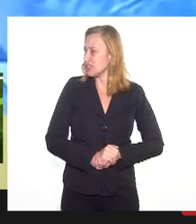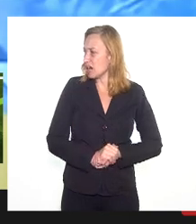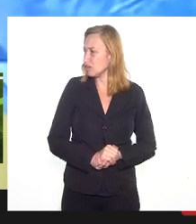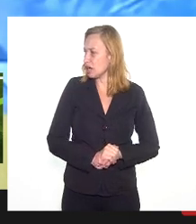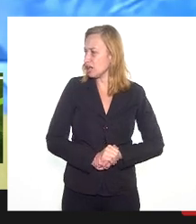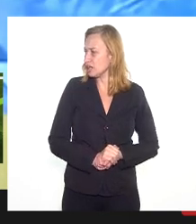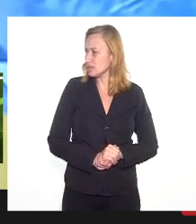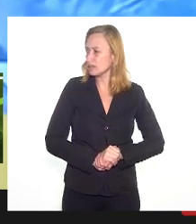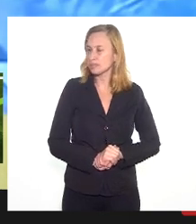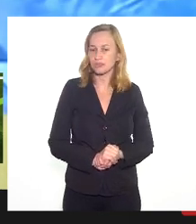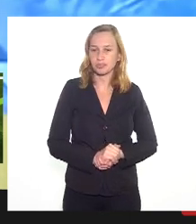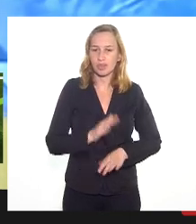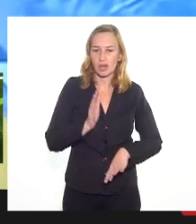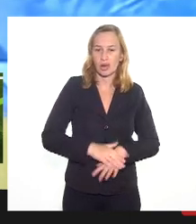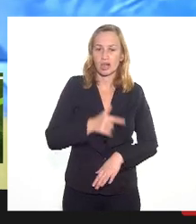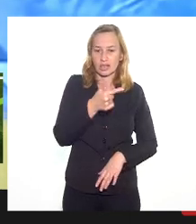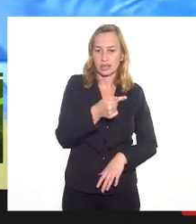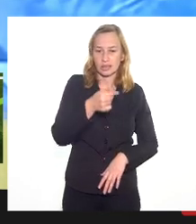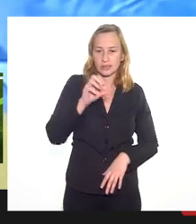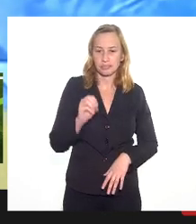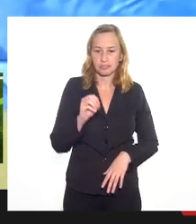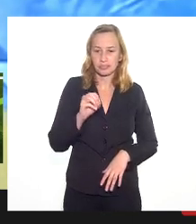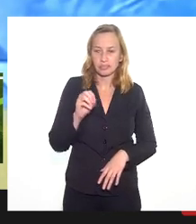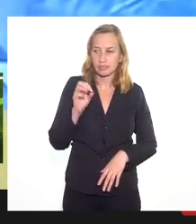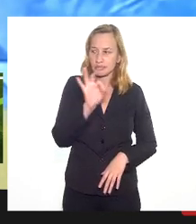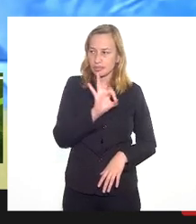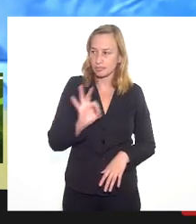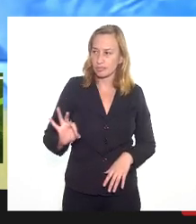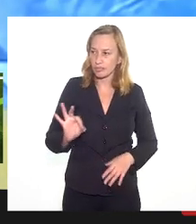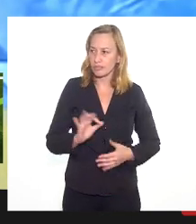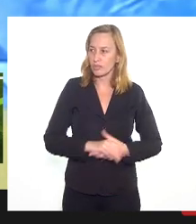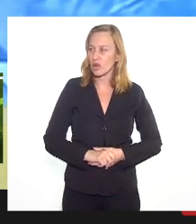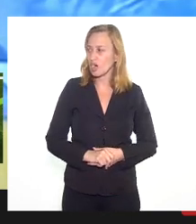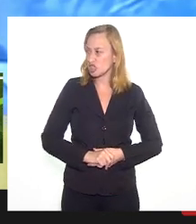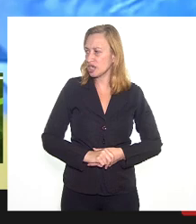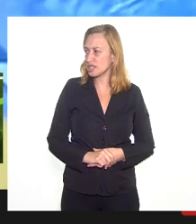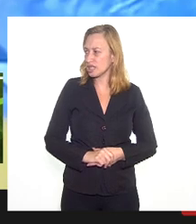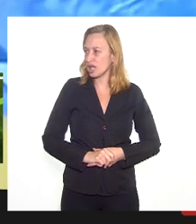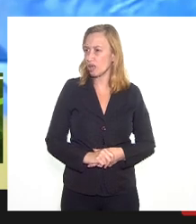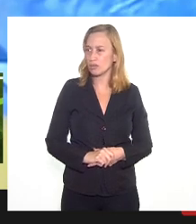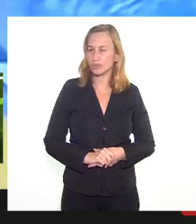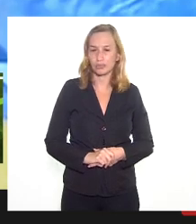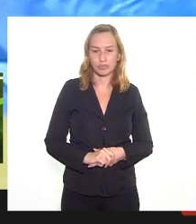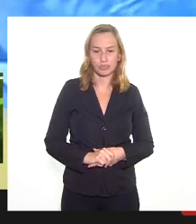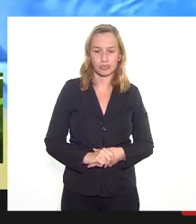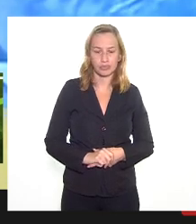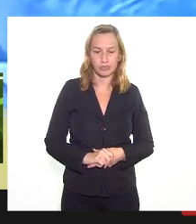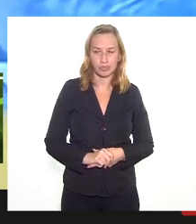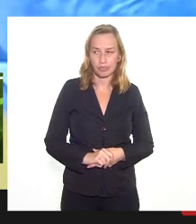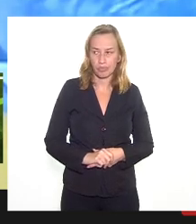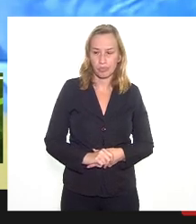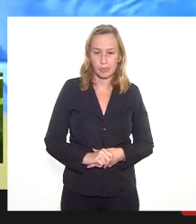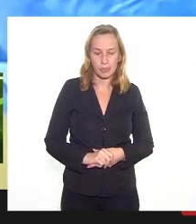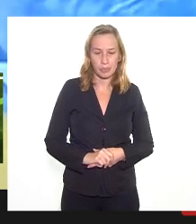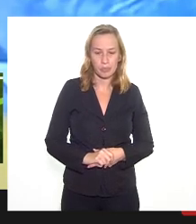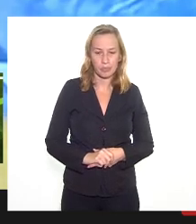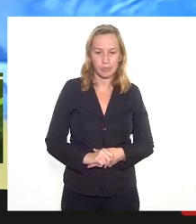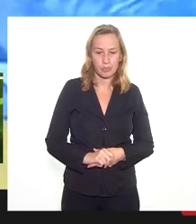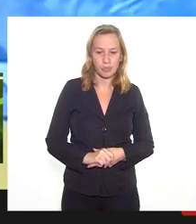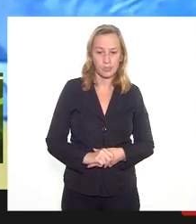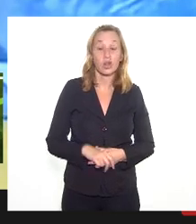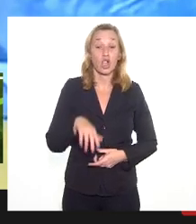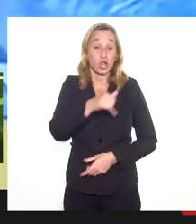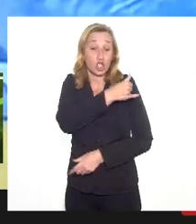é responsável por mais de 70% do peixe consumido na região metropolitana, é oriundo da Baía de Guanabara. Então, falar em